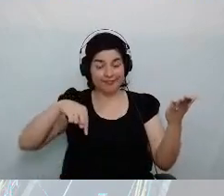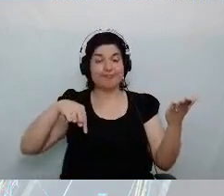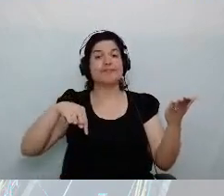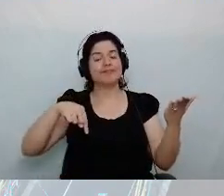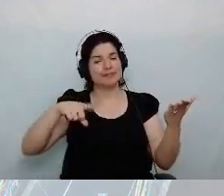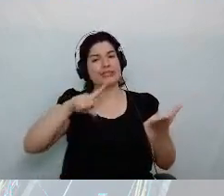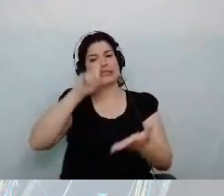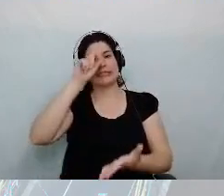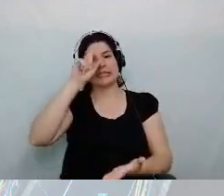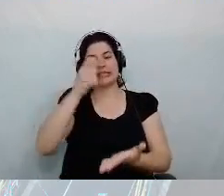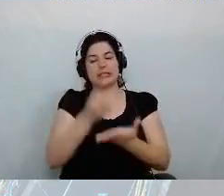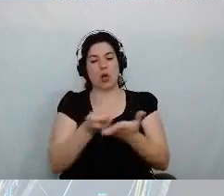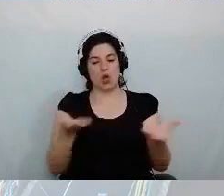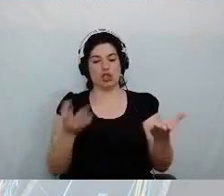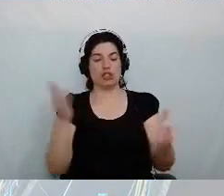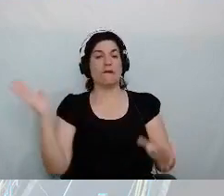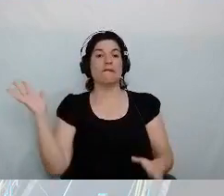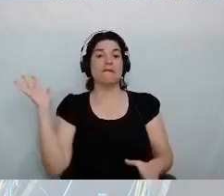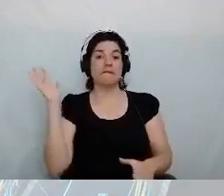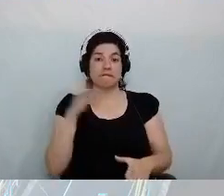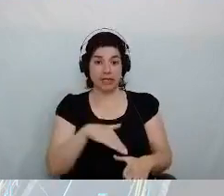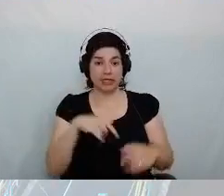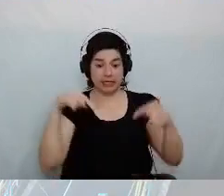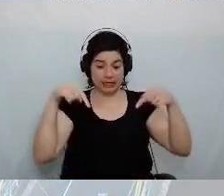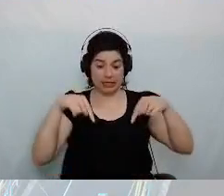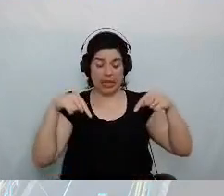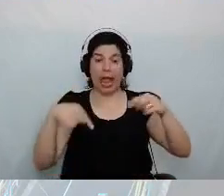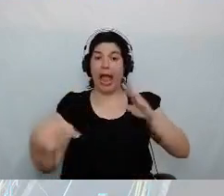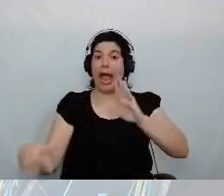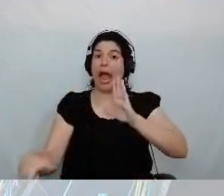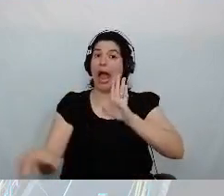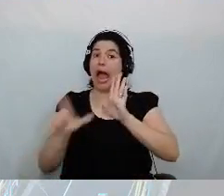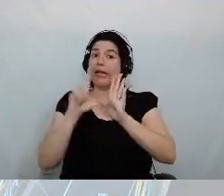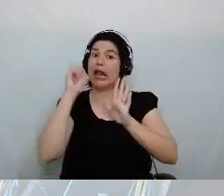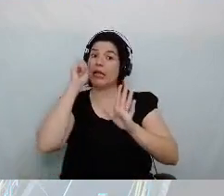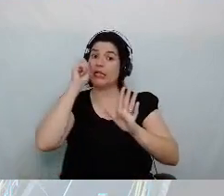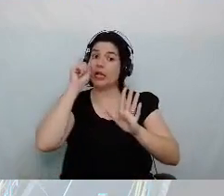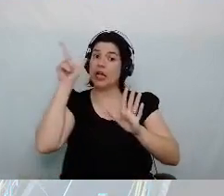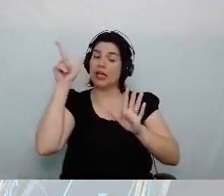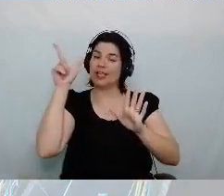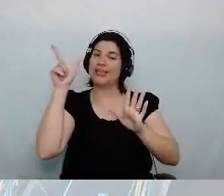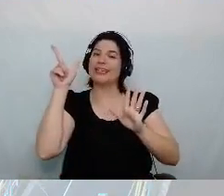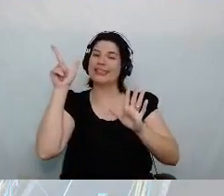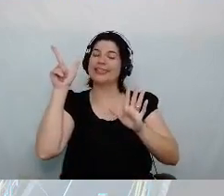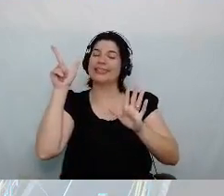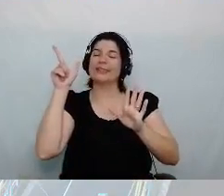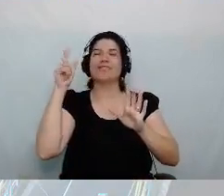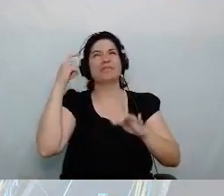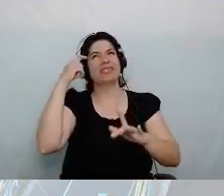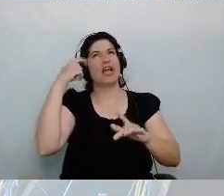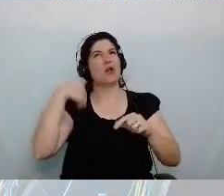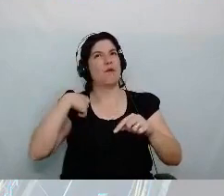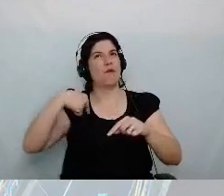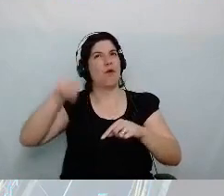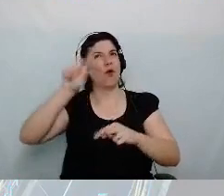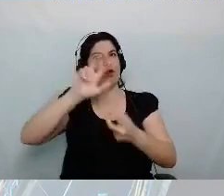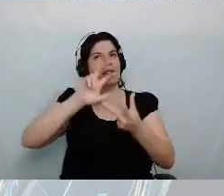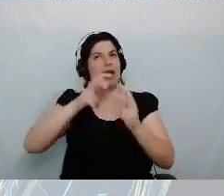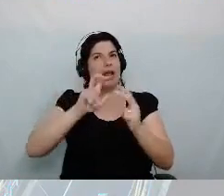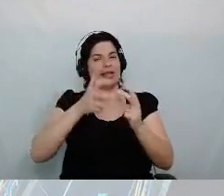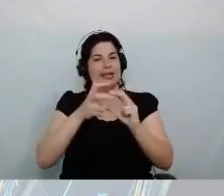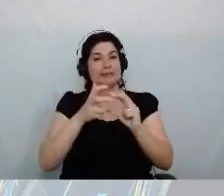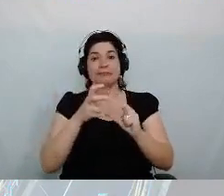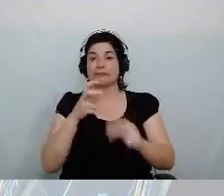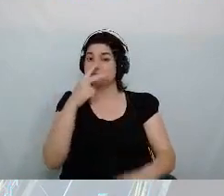decidiram estar aqui muito antes de acordar hoje de manhã e falar, beleza, vou para o TDC. A decisão